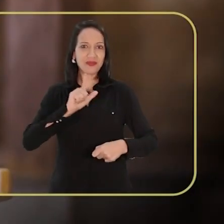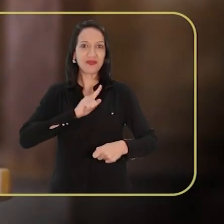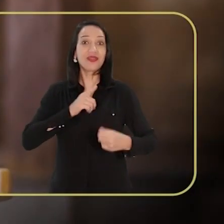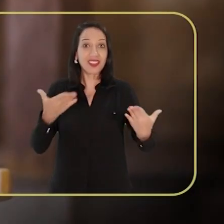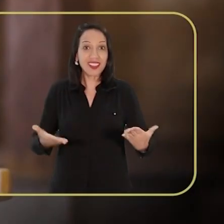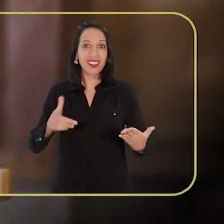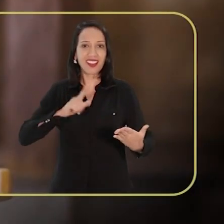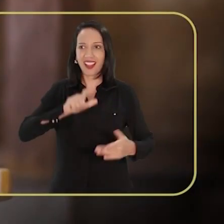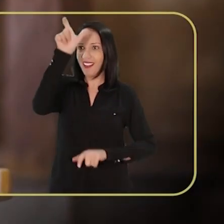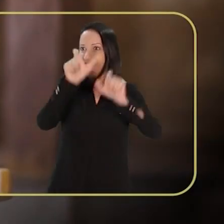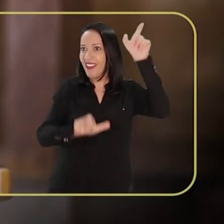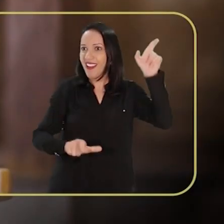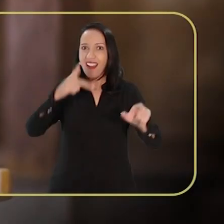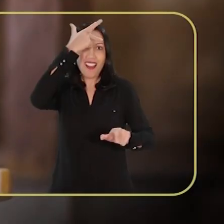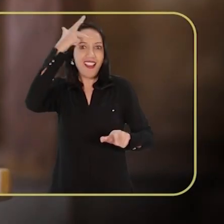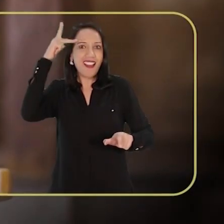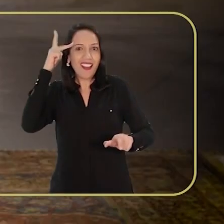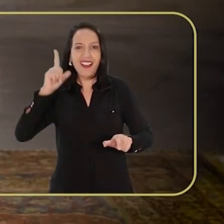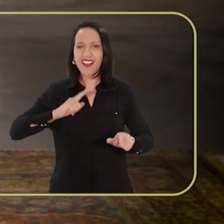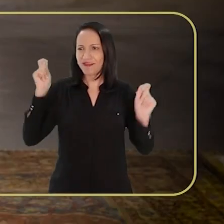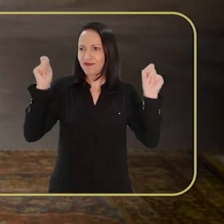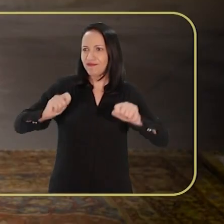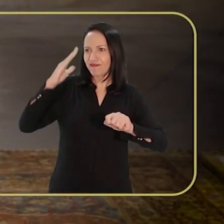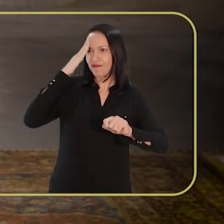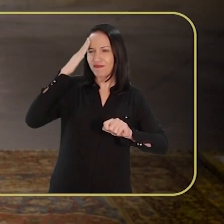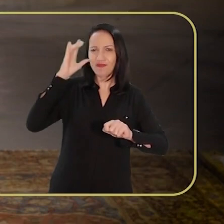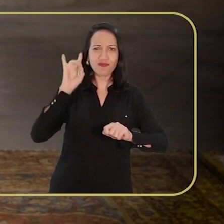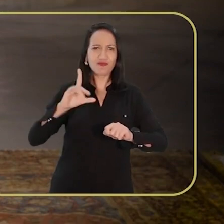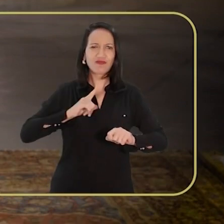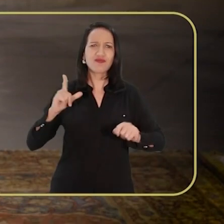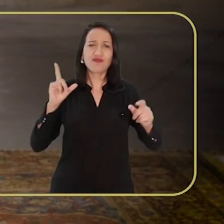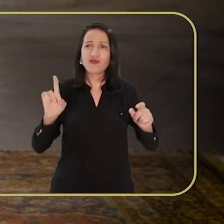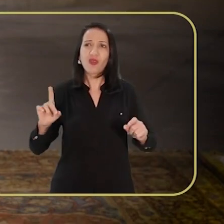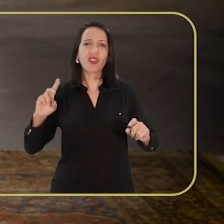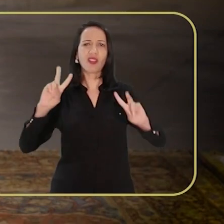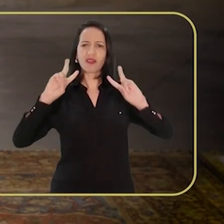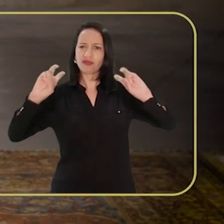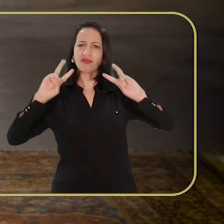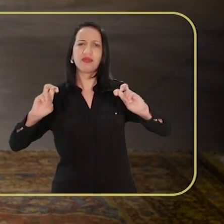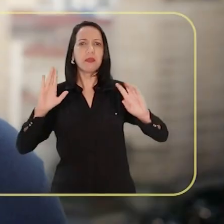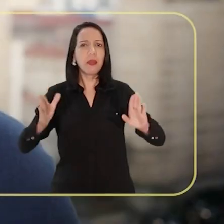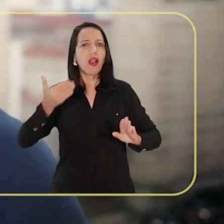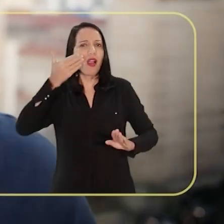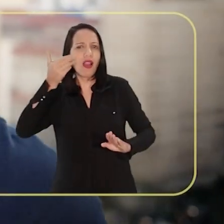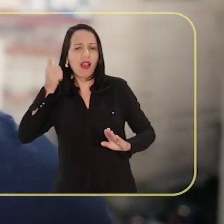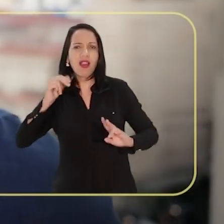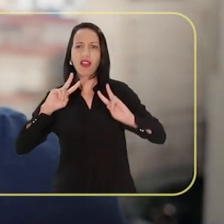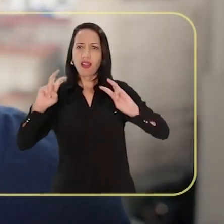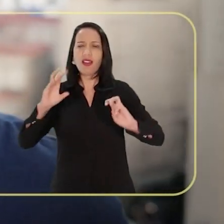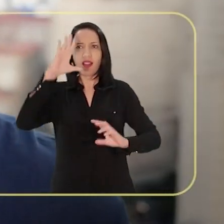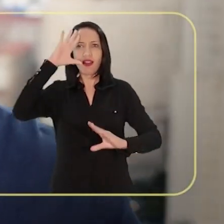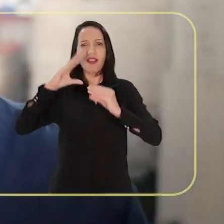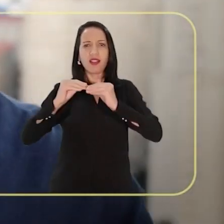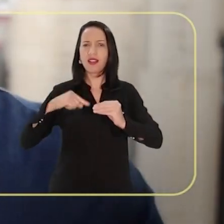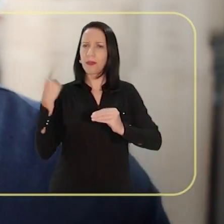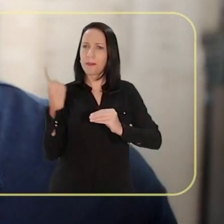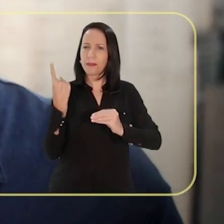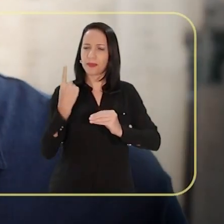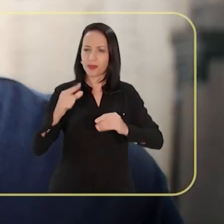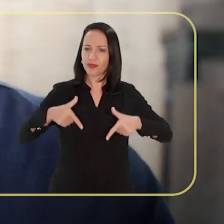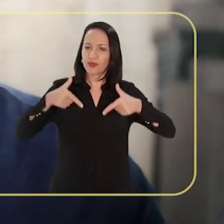de pessoas que compreendam a gente, não só que escutem, mas que ouçam. A primeira ação será